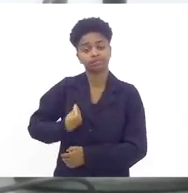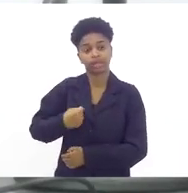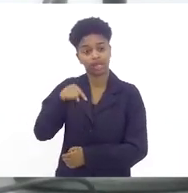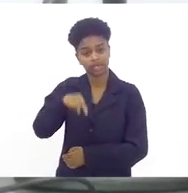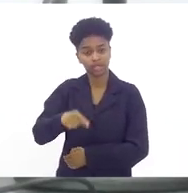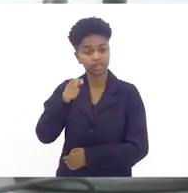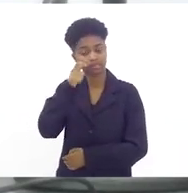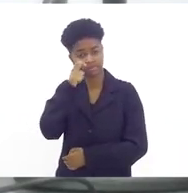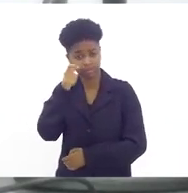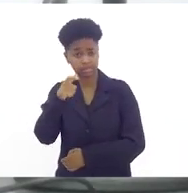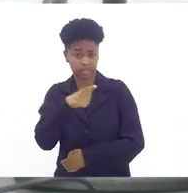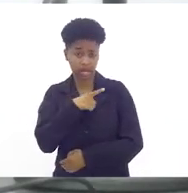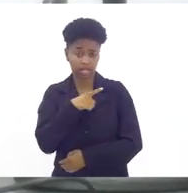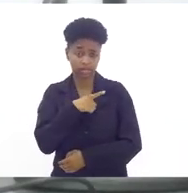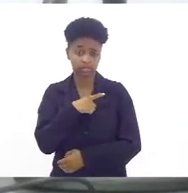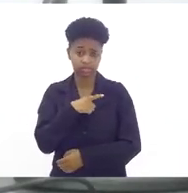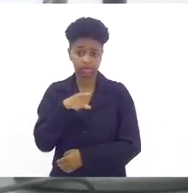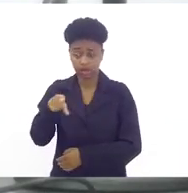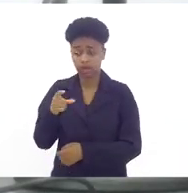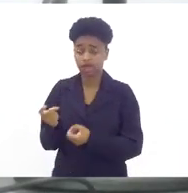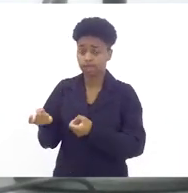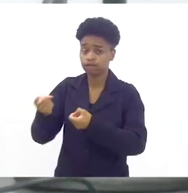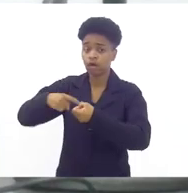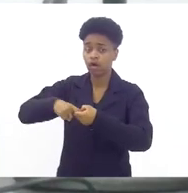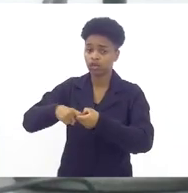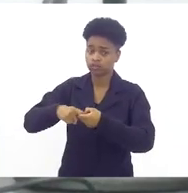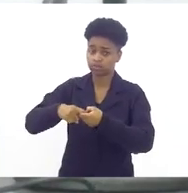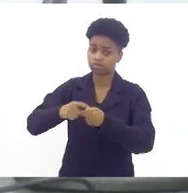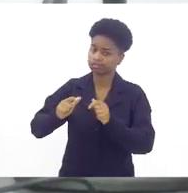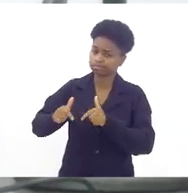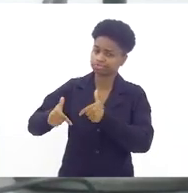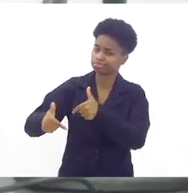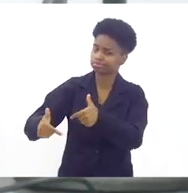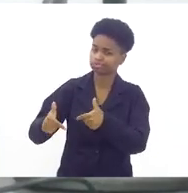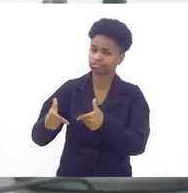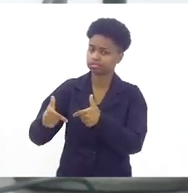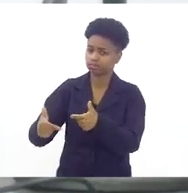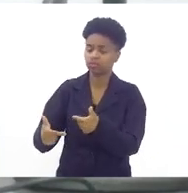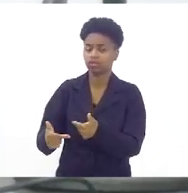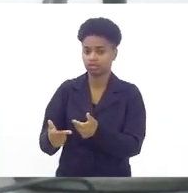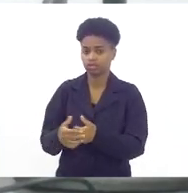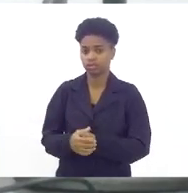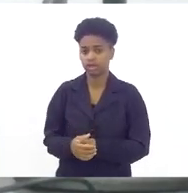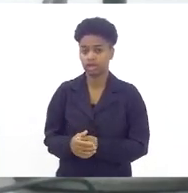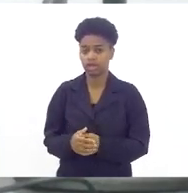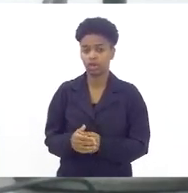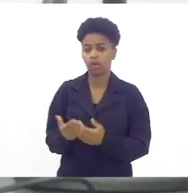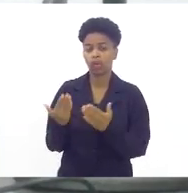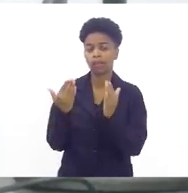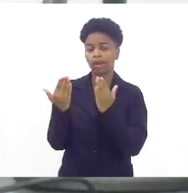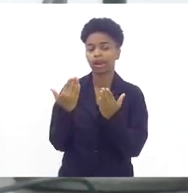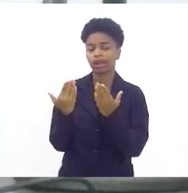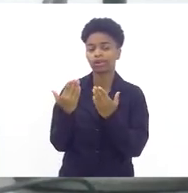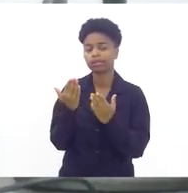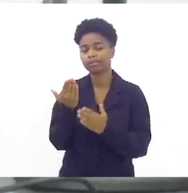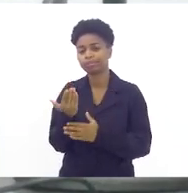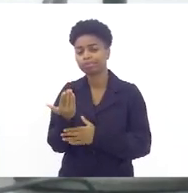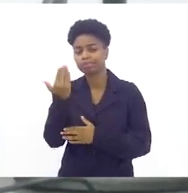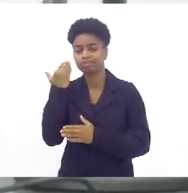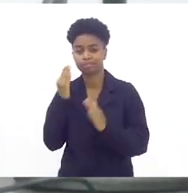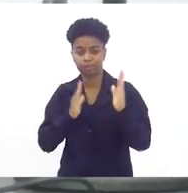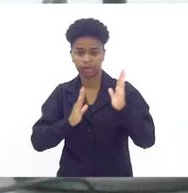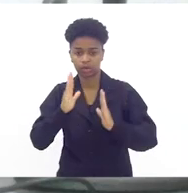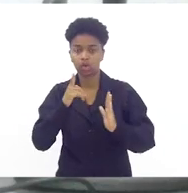todo o interesse de que a fundação retorne a os tempos né vou chamar Tempo de Glória no sentido de que conseguiam ter muitas